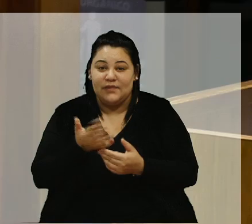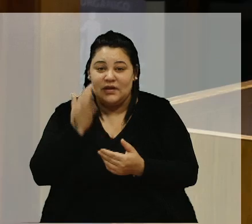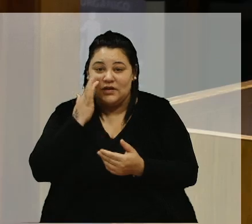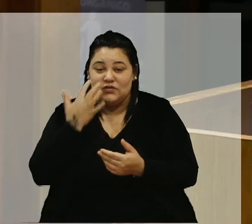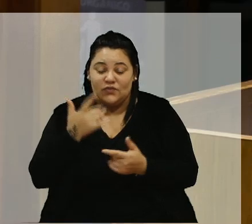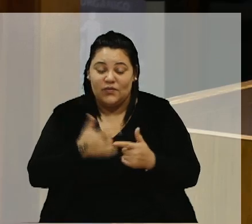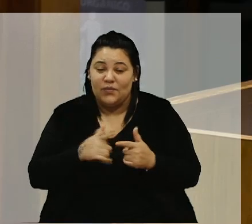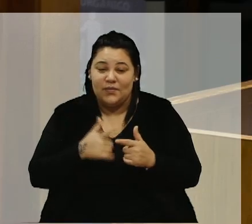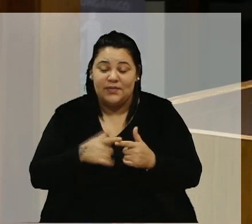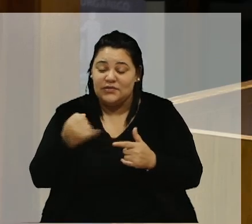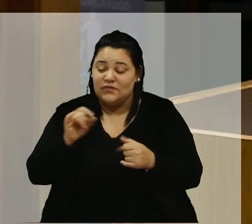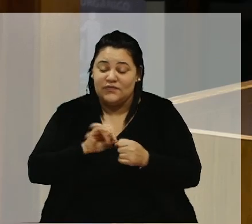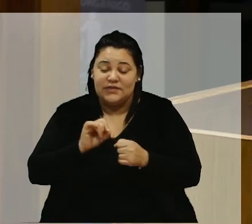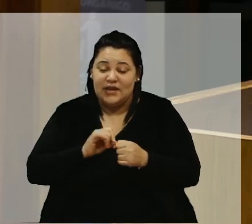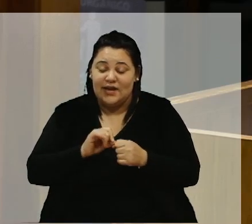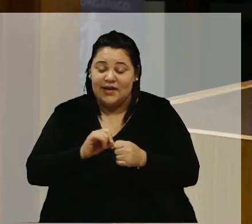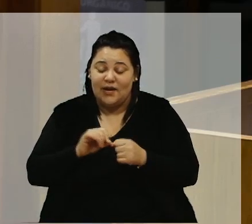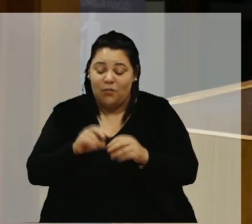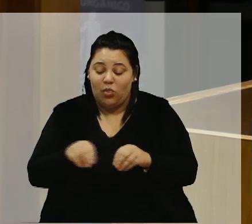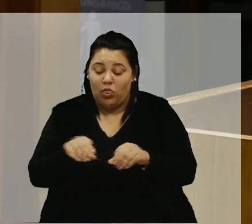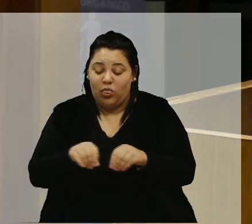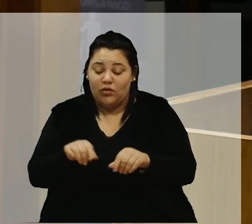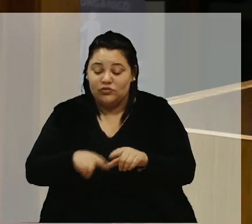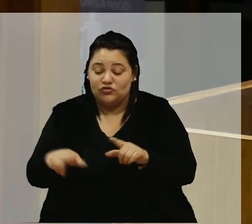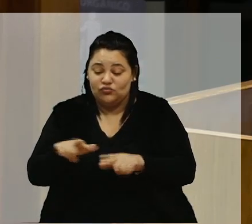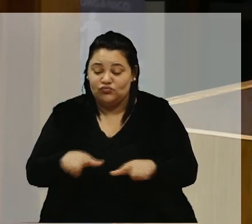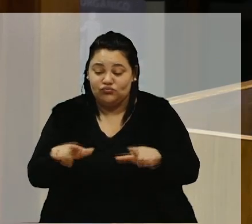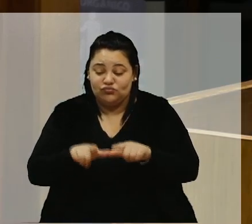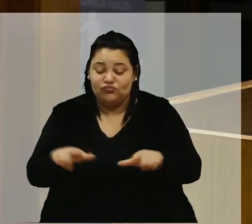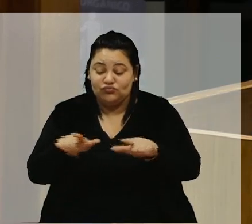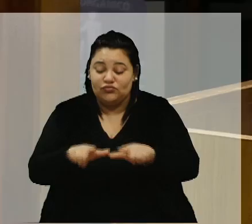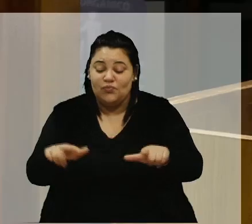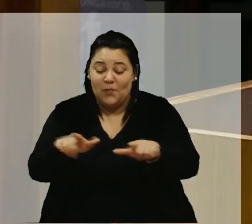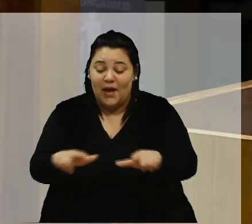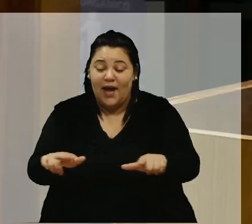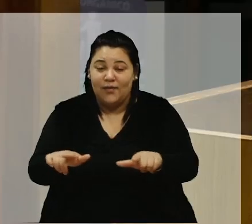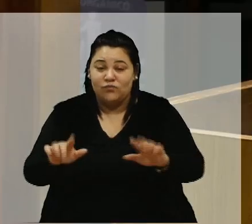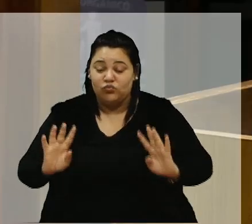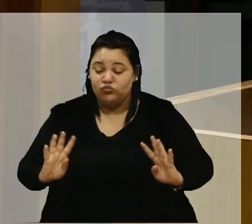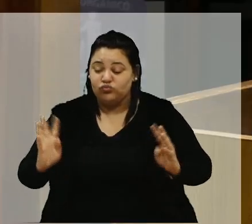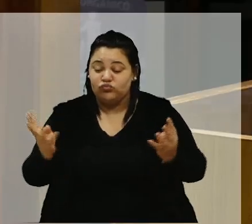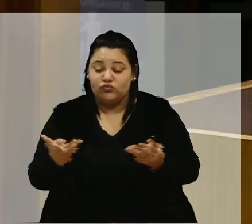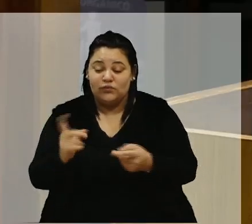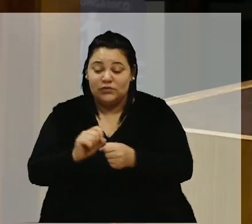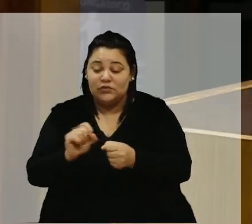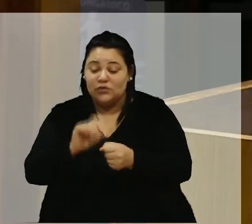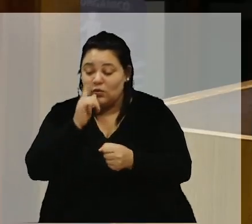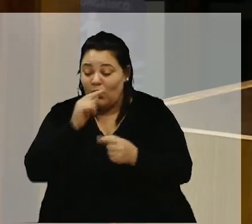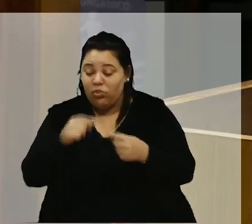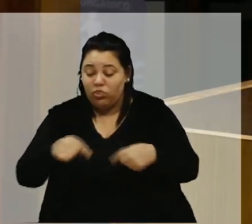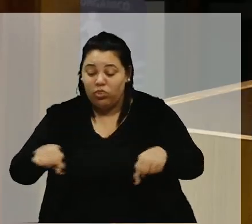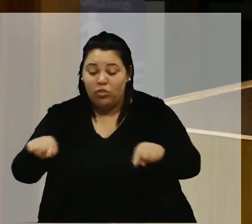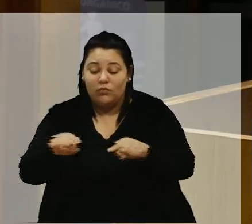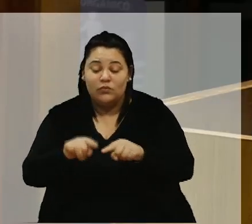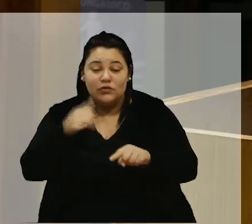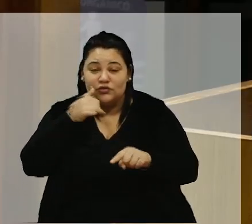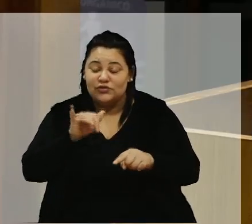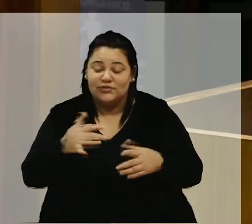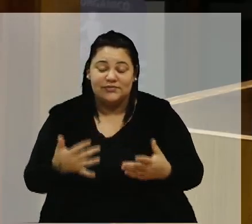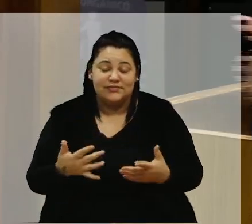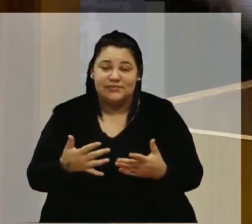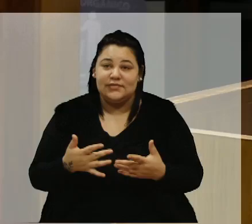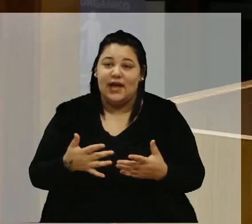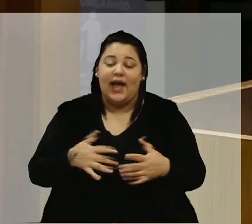encosta. Ah, mas a encosta vai custar 3 milhões, 10 milhões, 30 milhões. Bom, mas então a comunidade